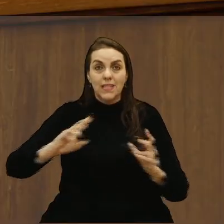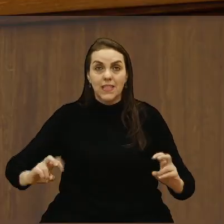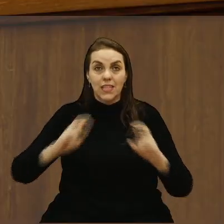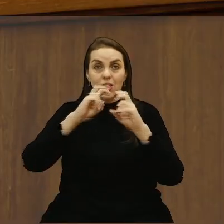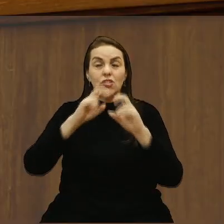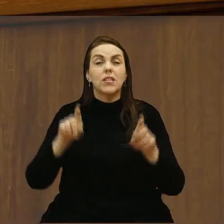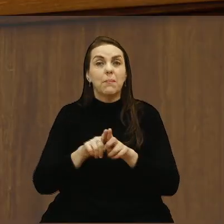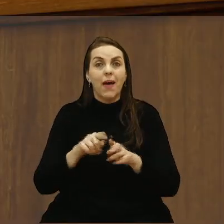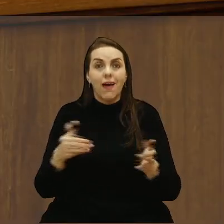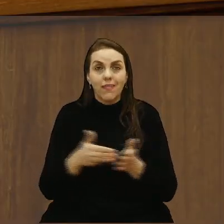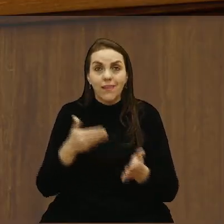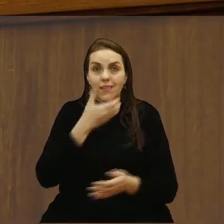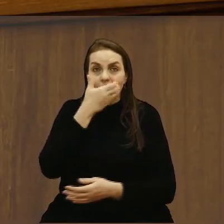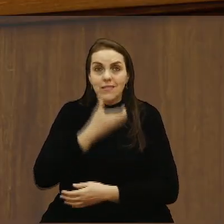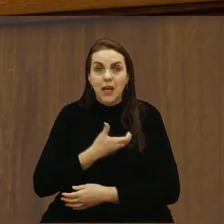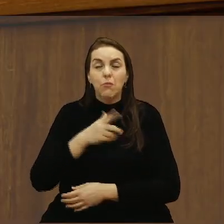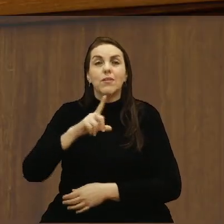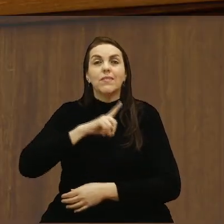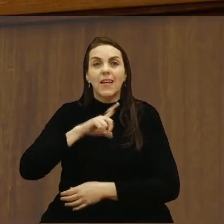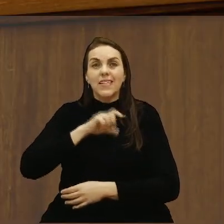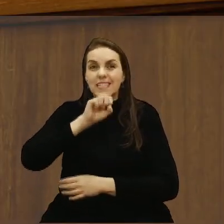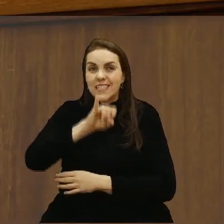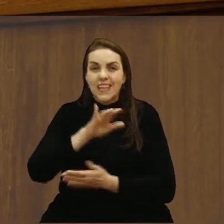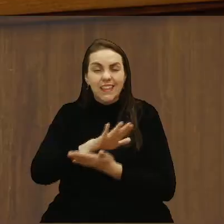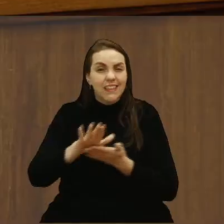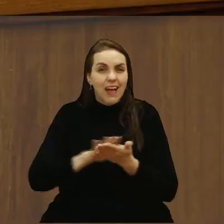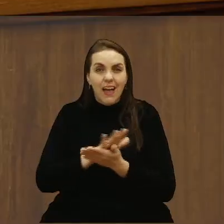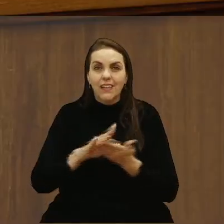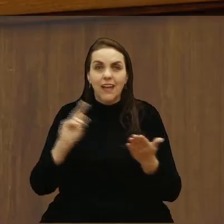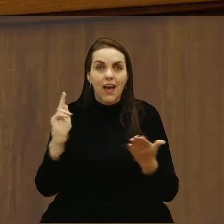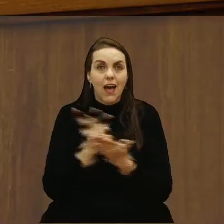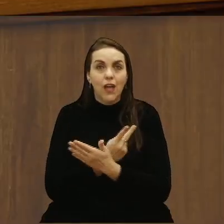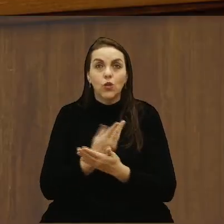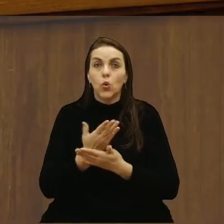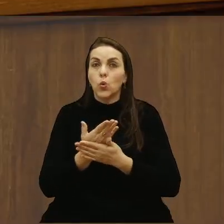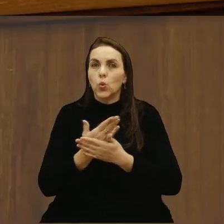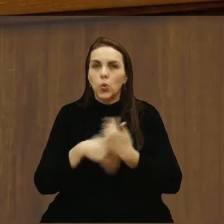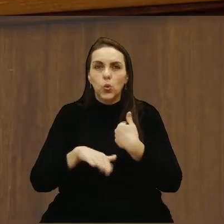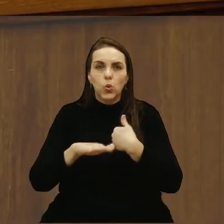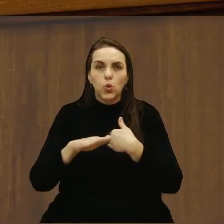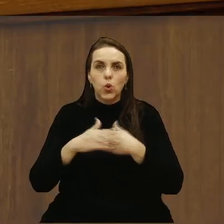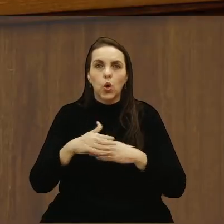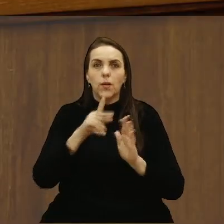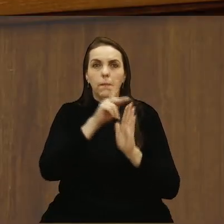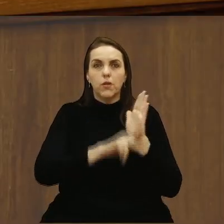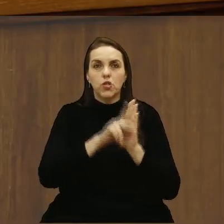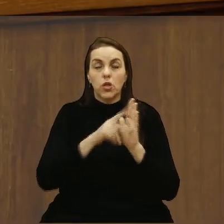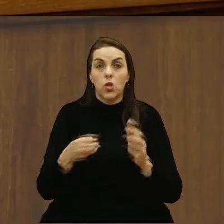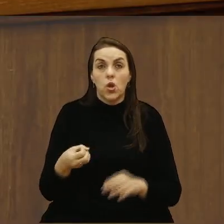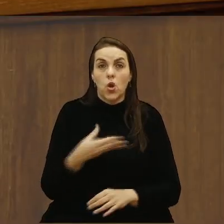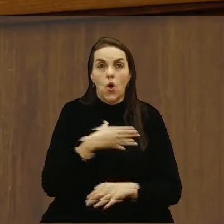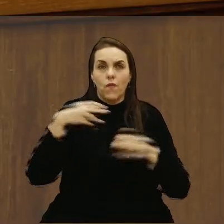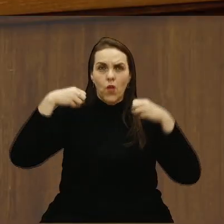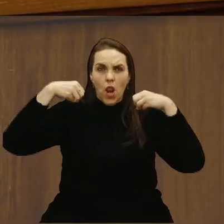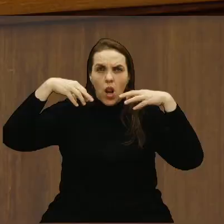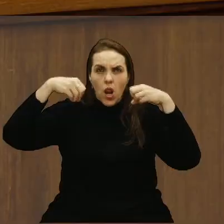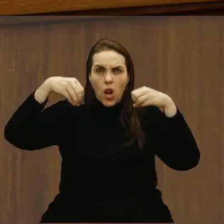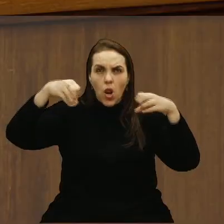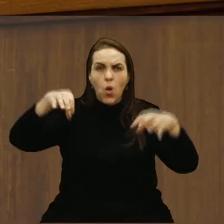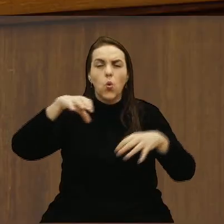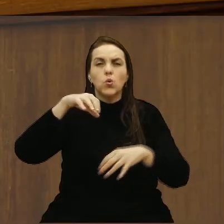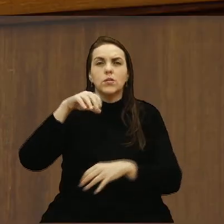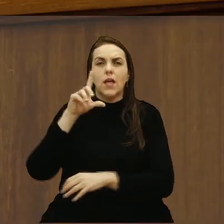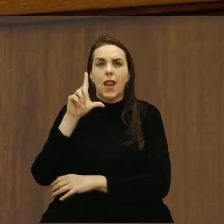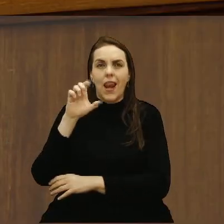dezembro nós estaremos, se nada der errado, toda ela com o projeto novo de iluminação, lâmpada de LED